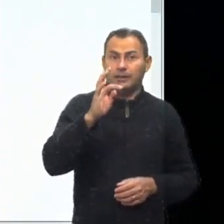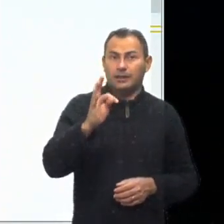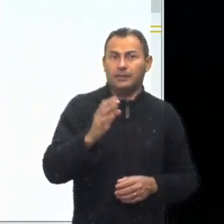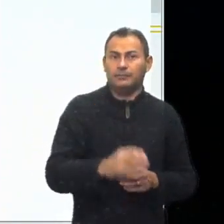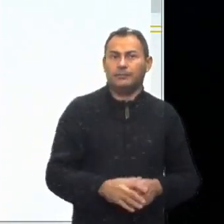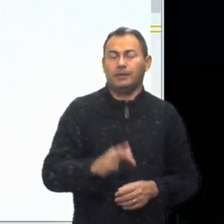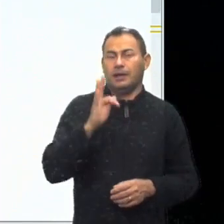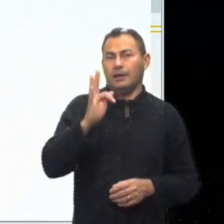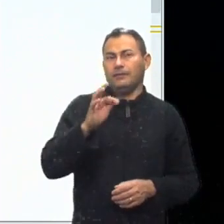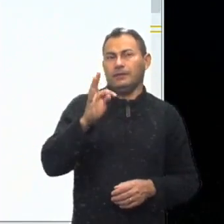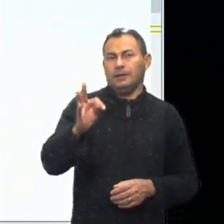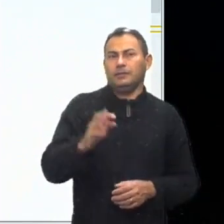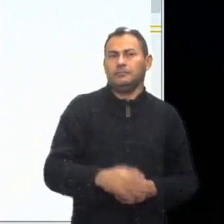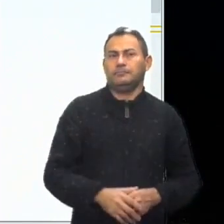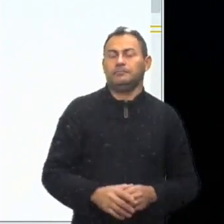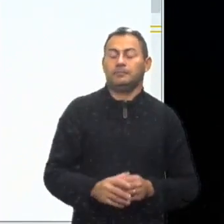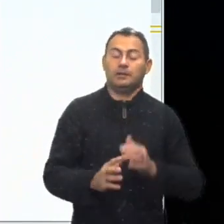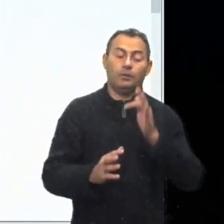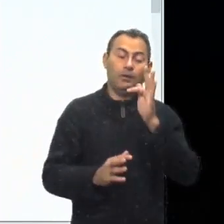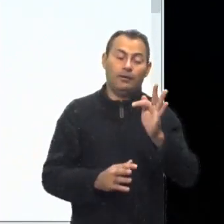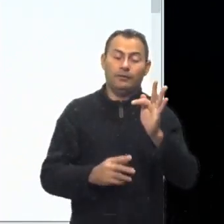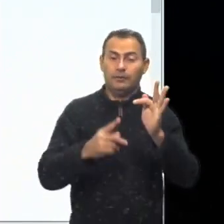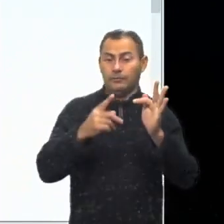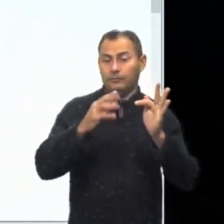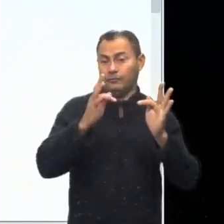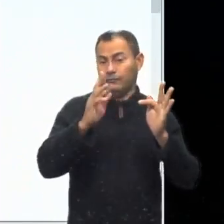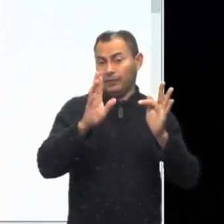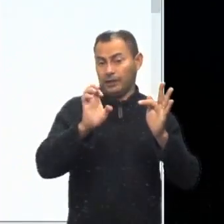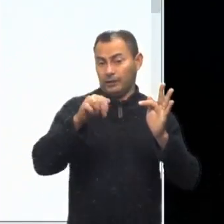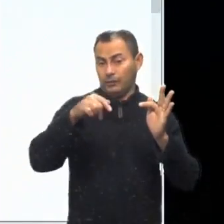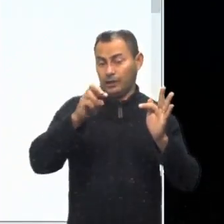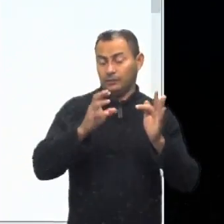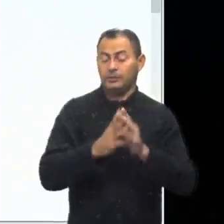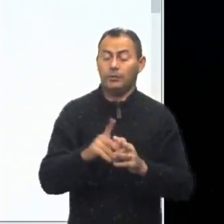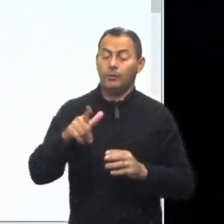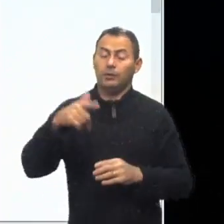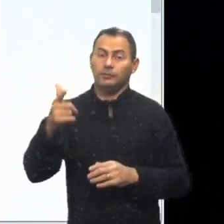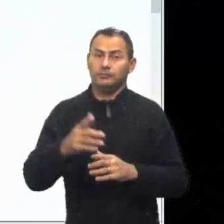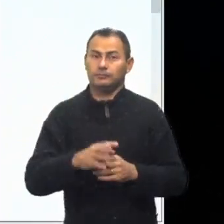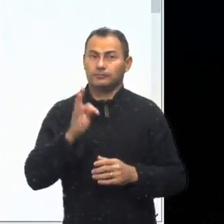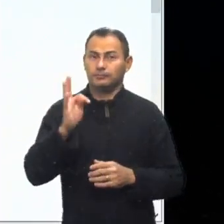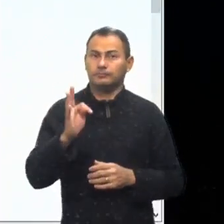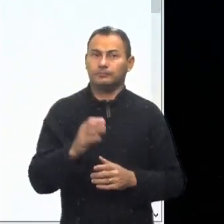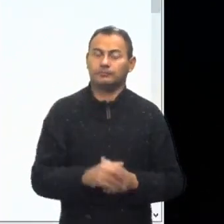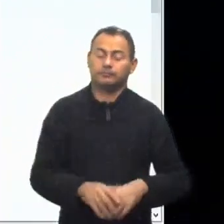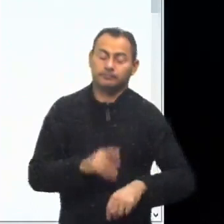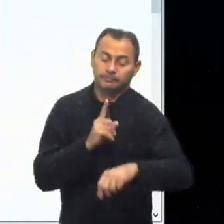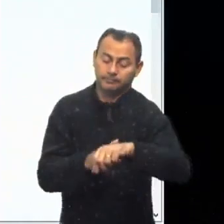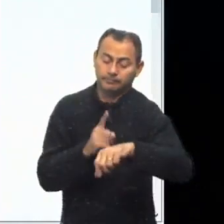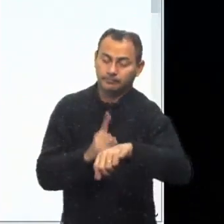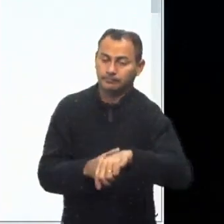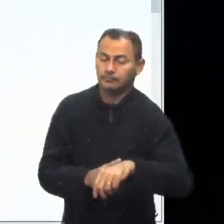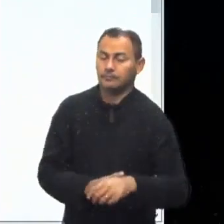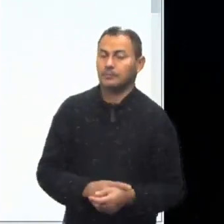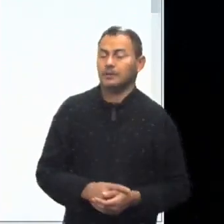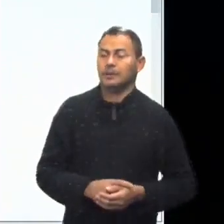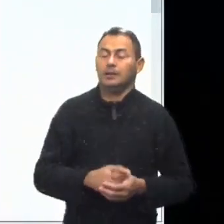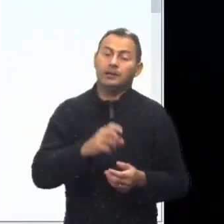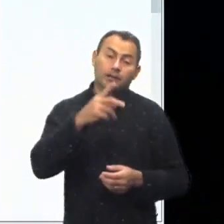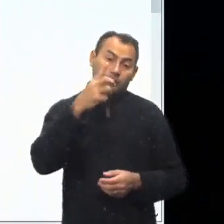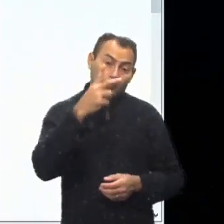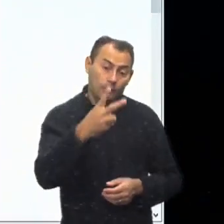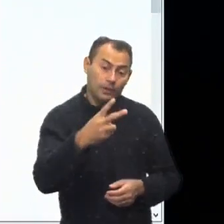f é a nossa frequência da portadora, e a outra senoide vai ser aqui nesse momento sendo de